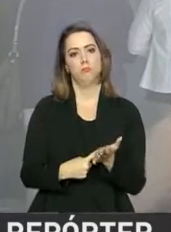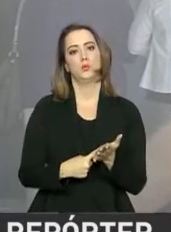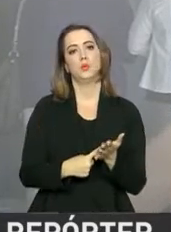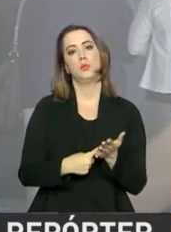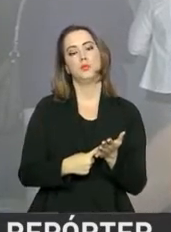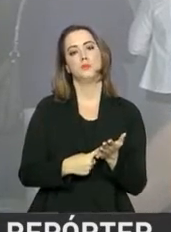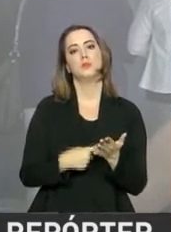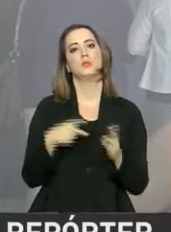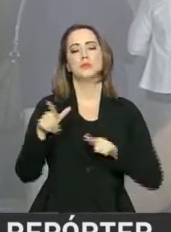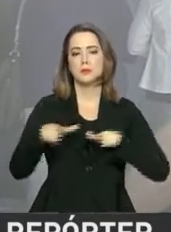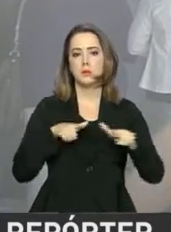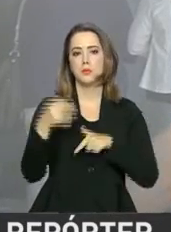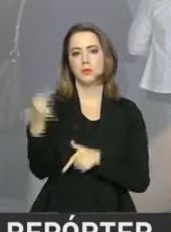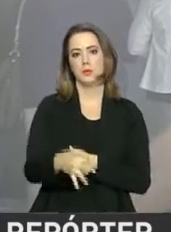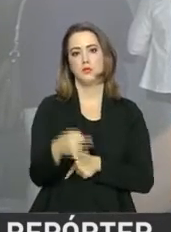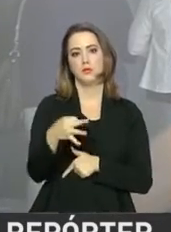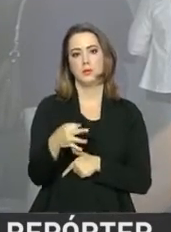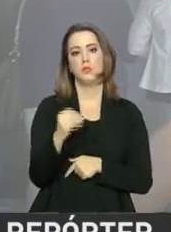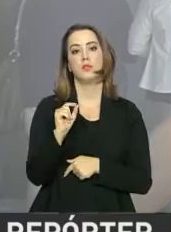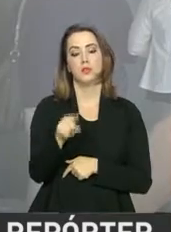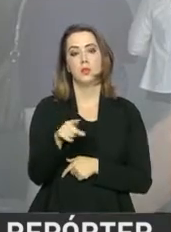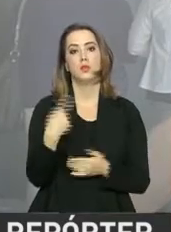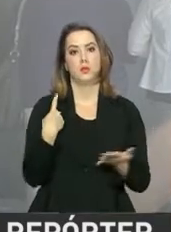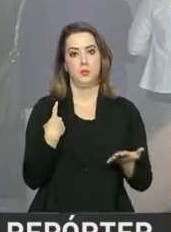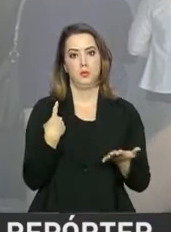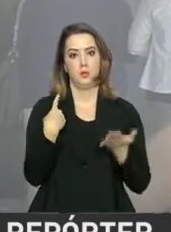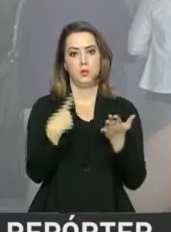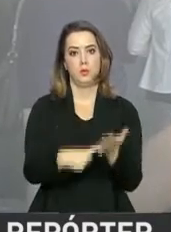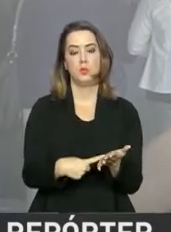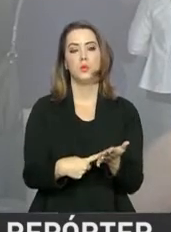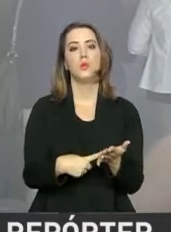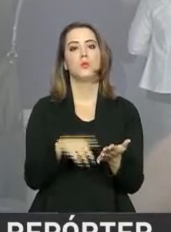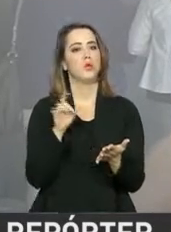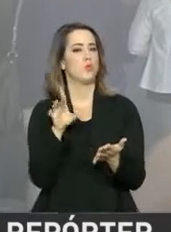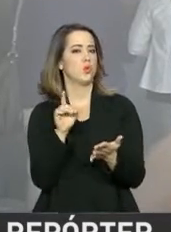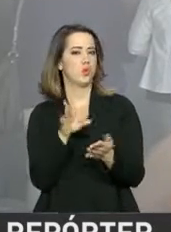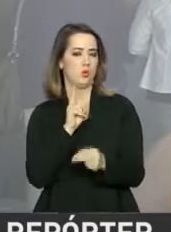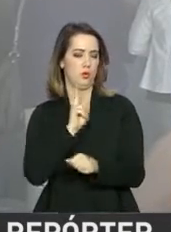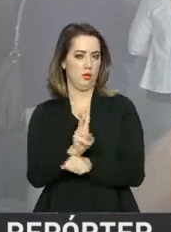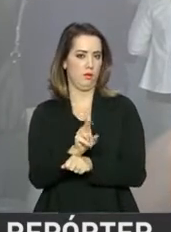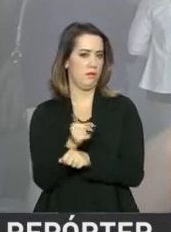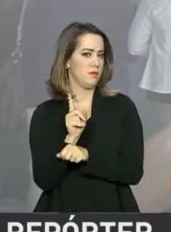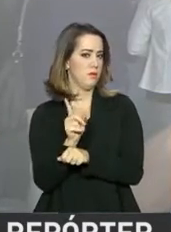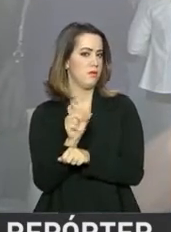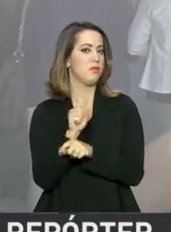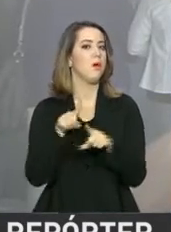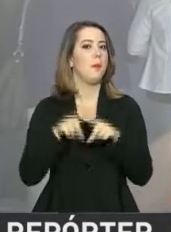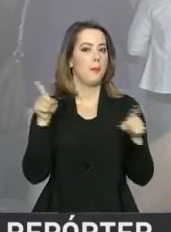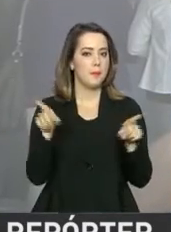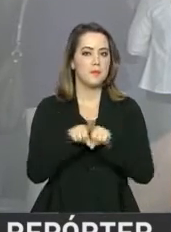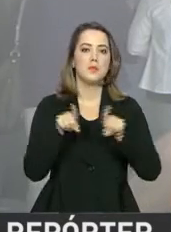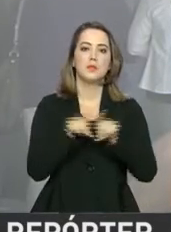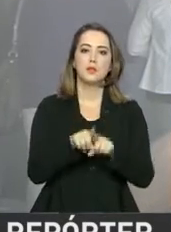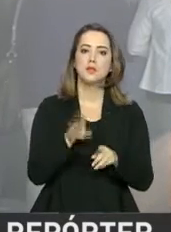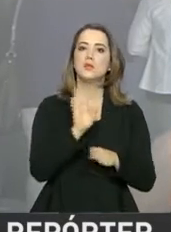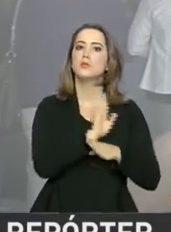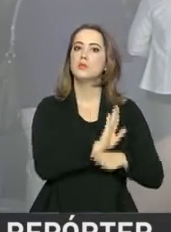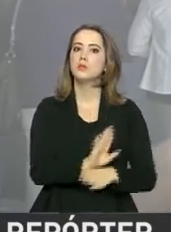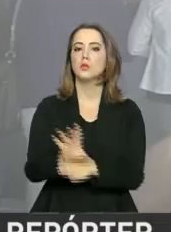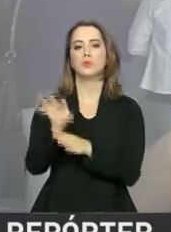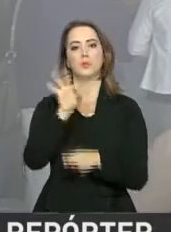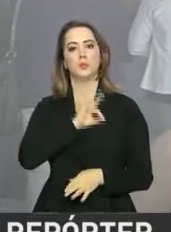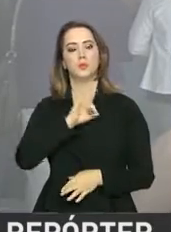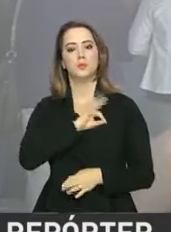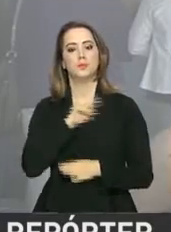plena e assumiu também não só a tarefa de defesa como uma parte da tarefa de